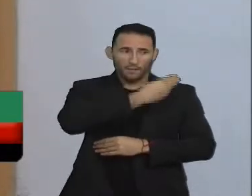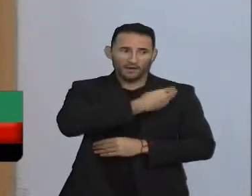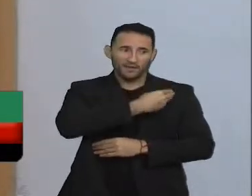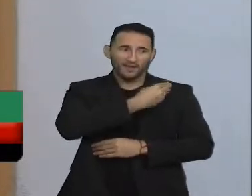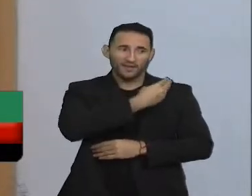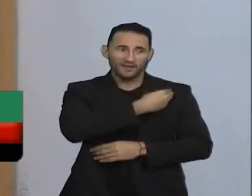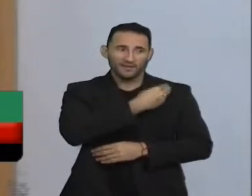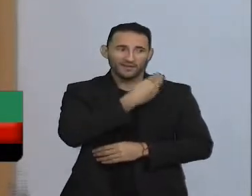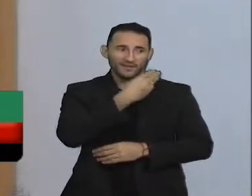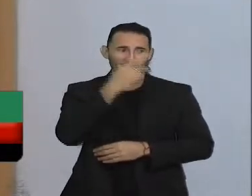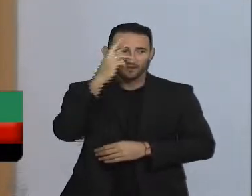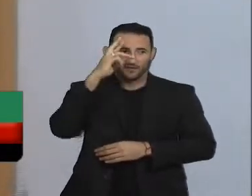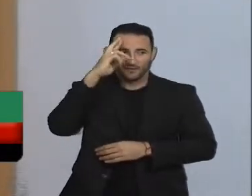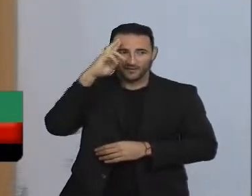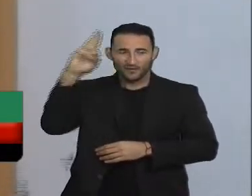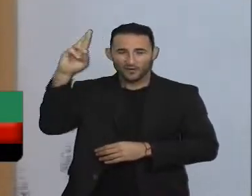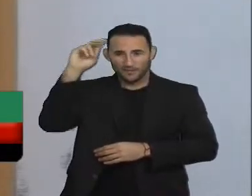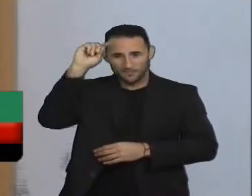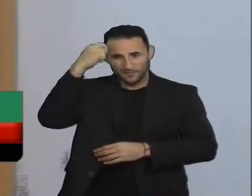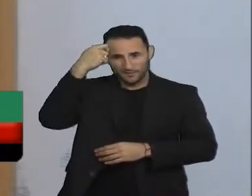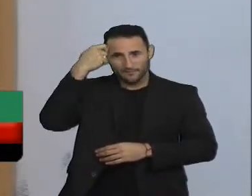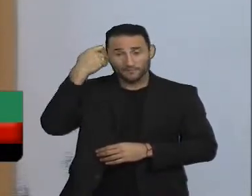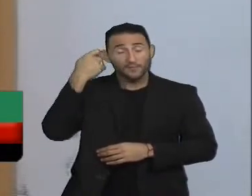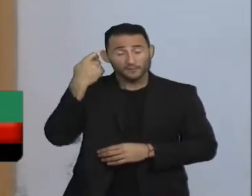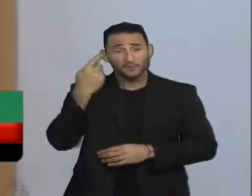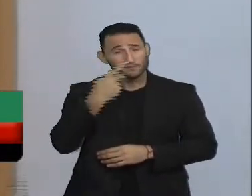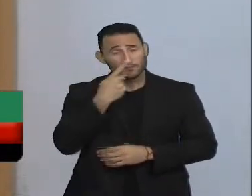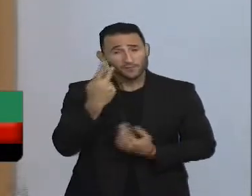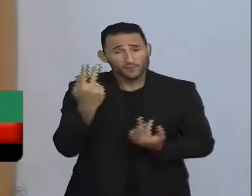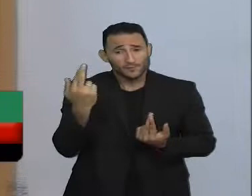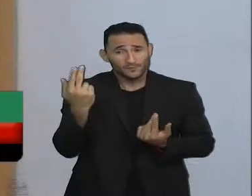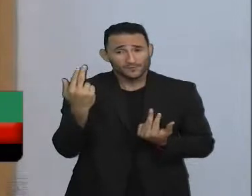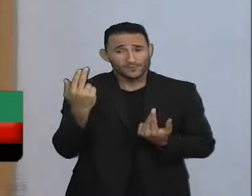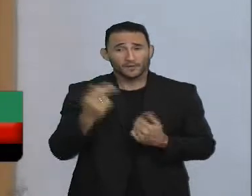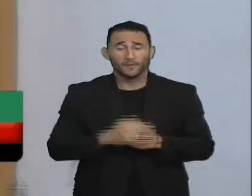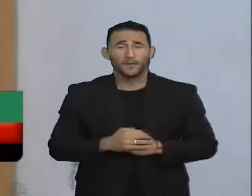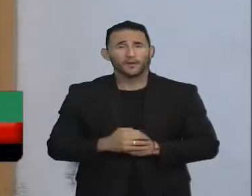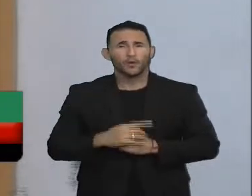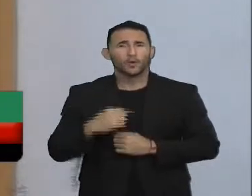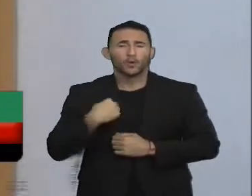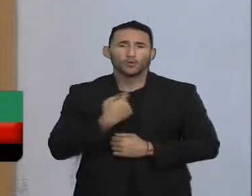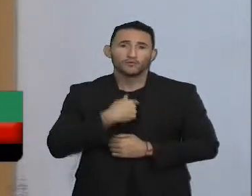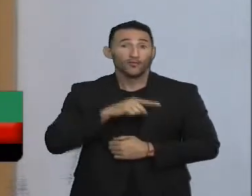a representatividade é muito grande. Quando eles, enquanto a gente estava na